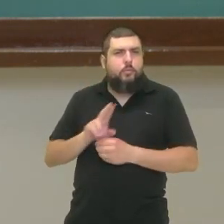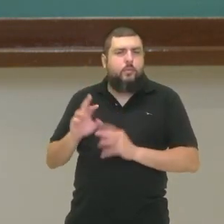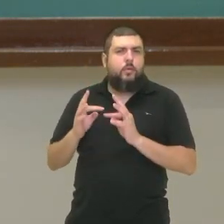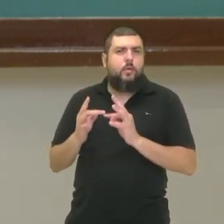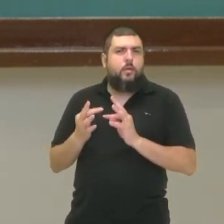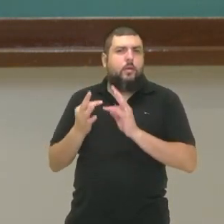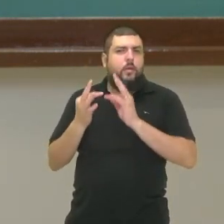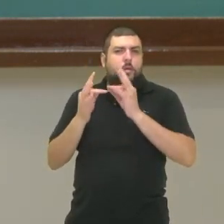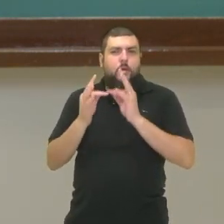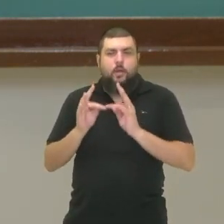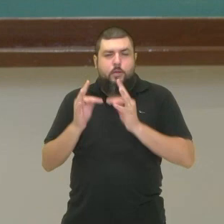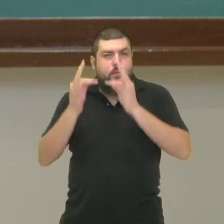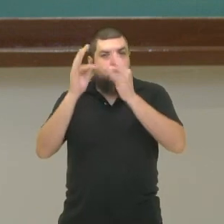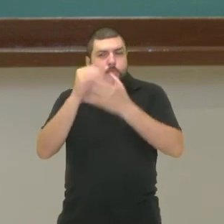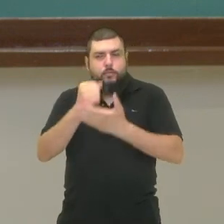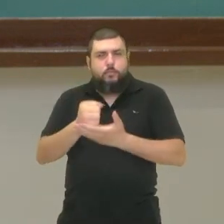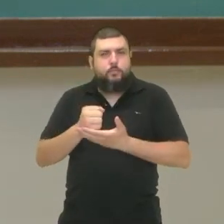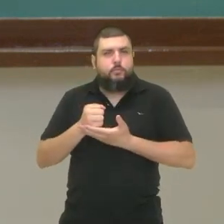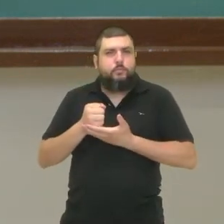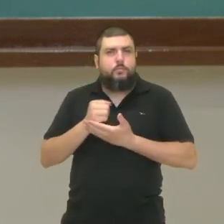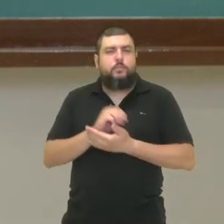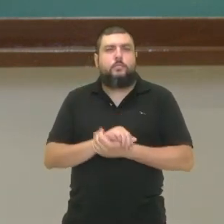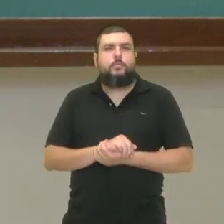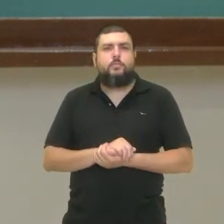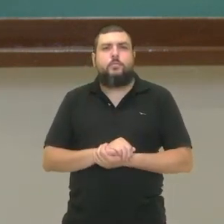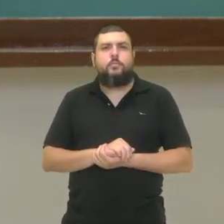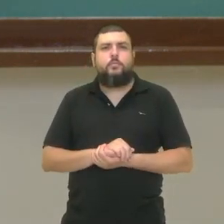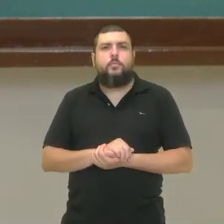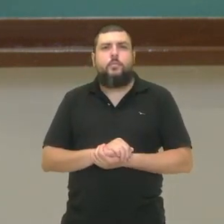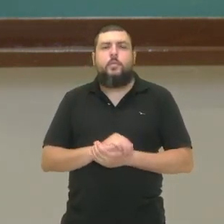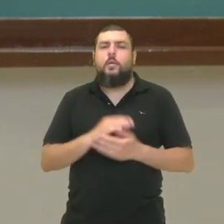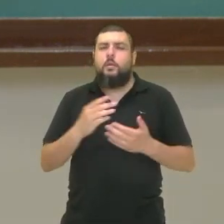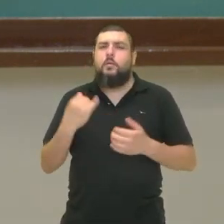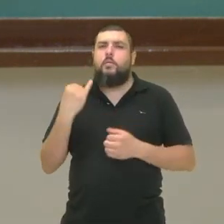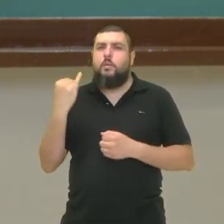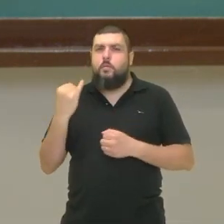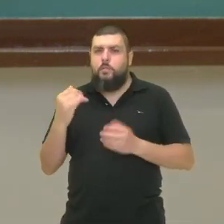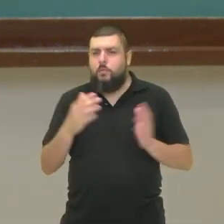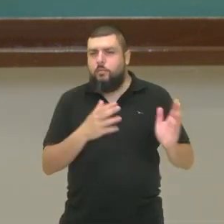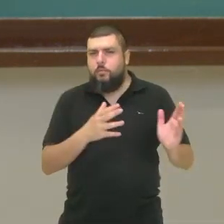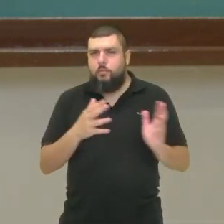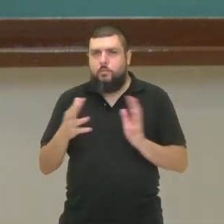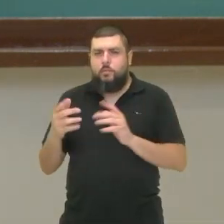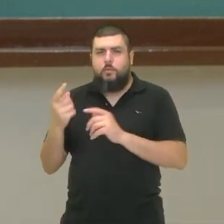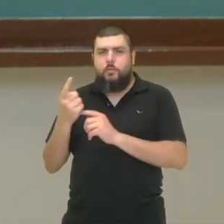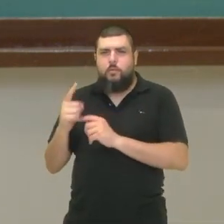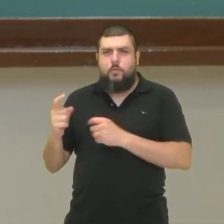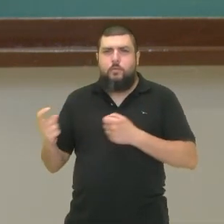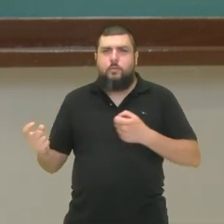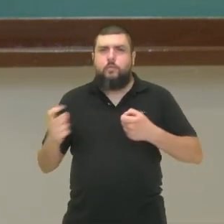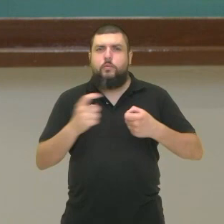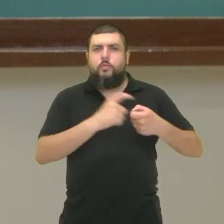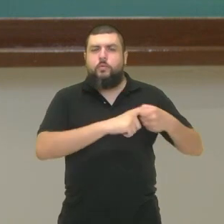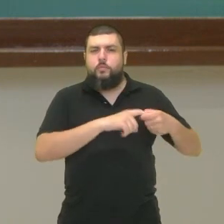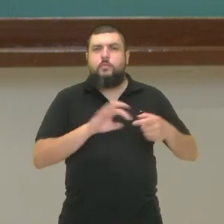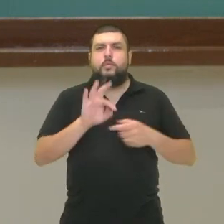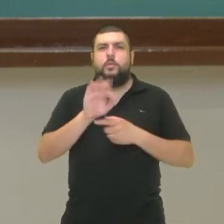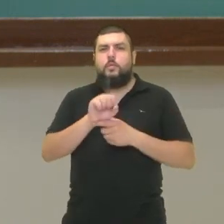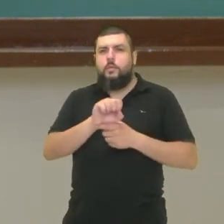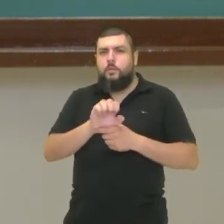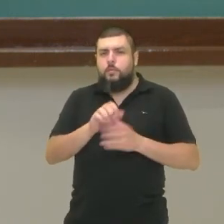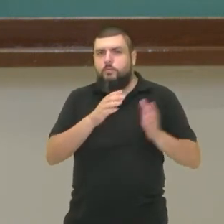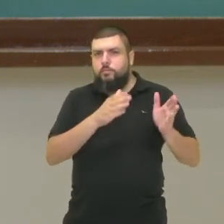favor. Então, é importante você retomar a tese no final, né? Seguir esse passo a passo que a gente colocou